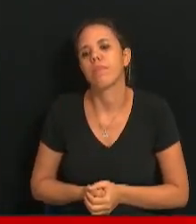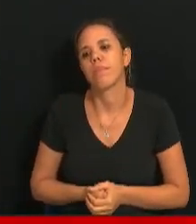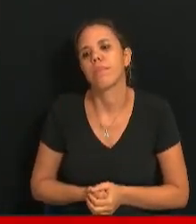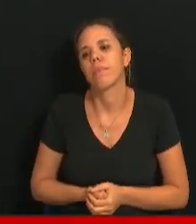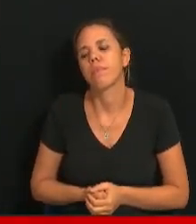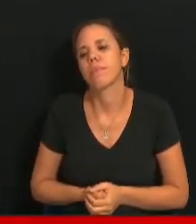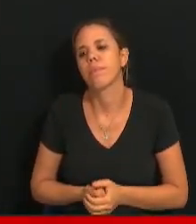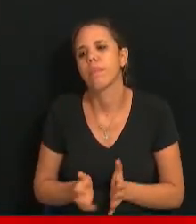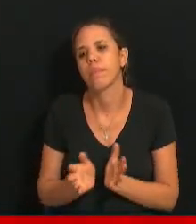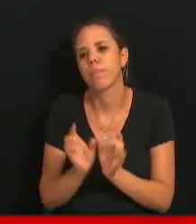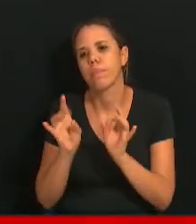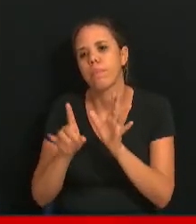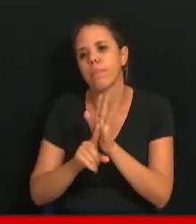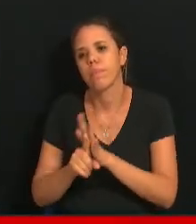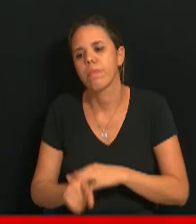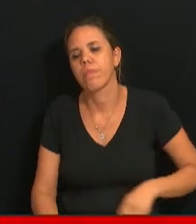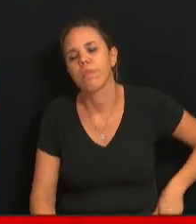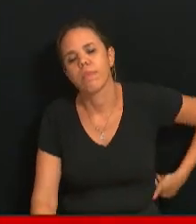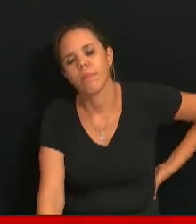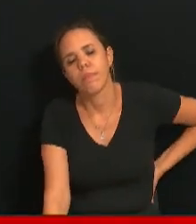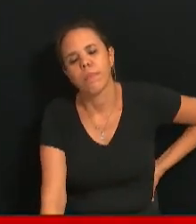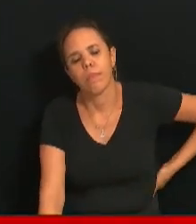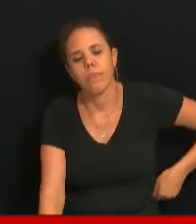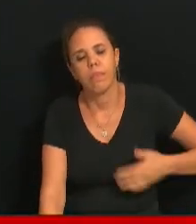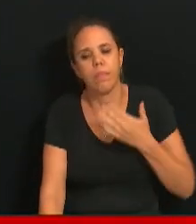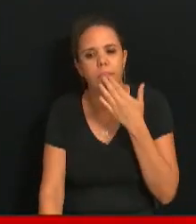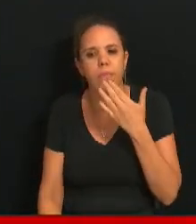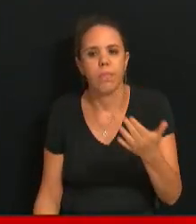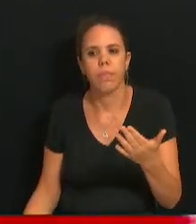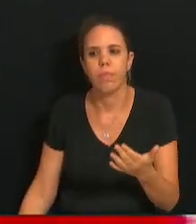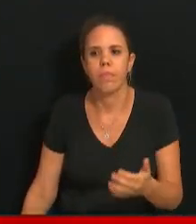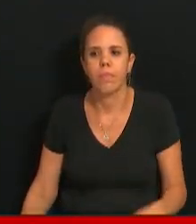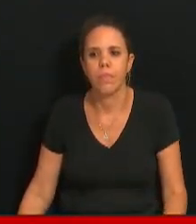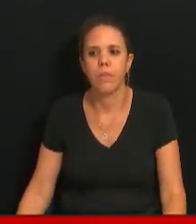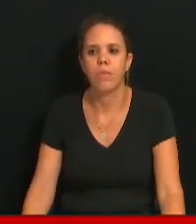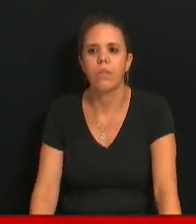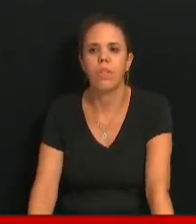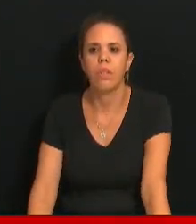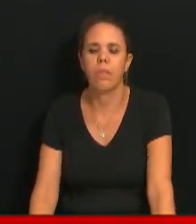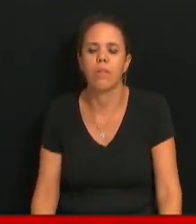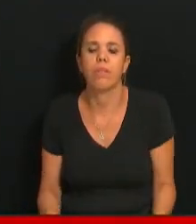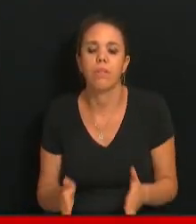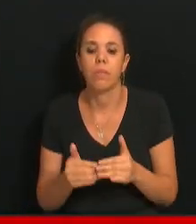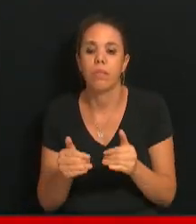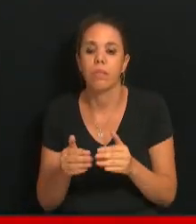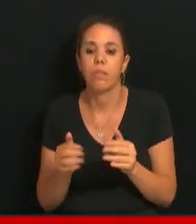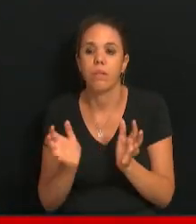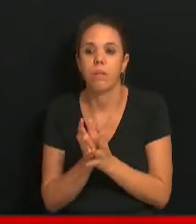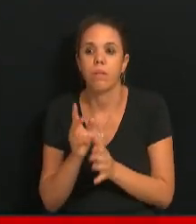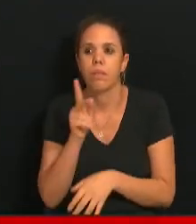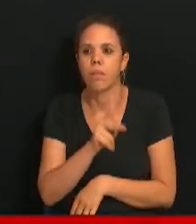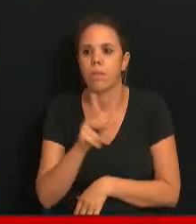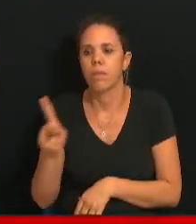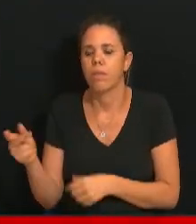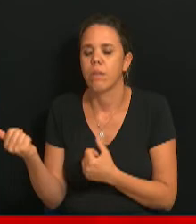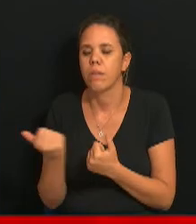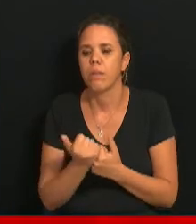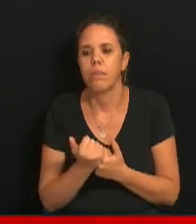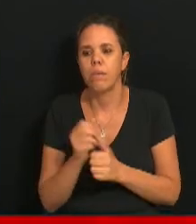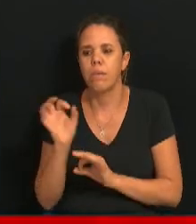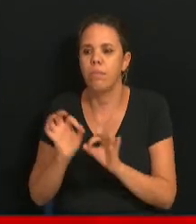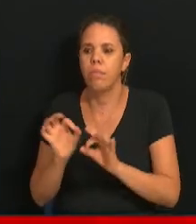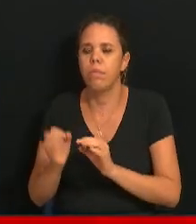comissão especial de estudos, a gente pede para que seja solicitada uma comissão de professor adjunto para